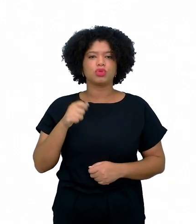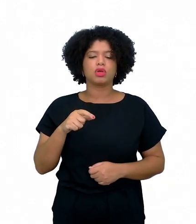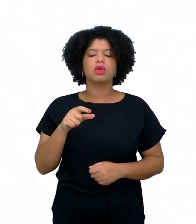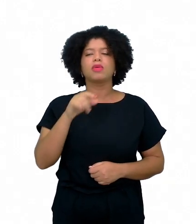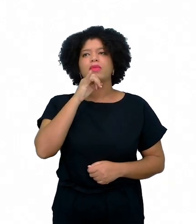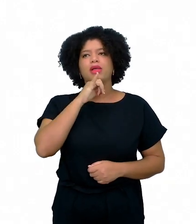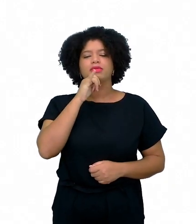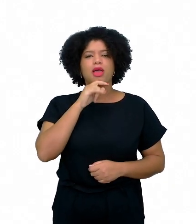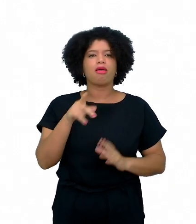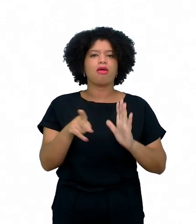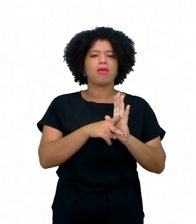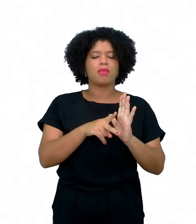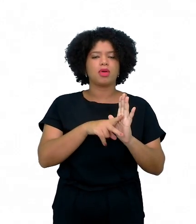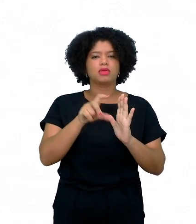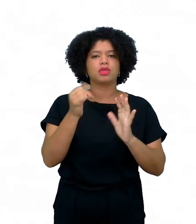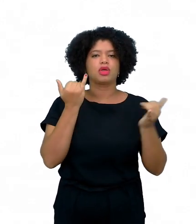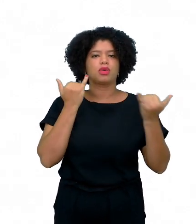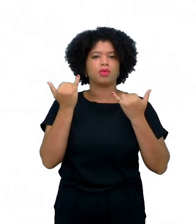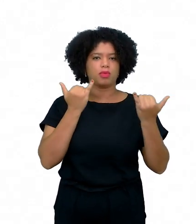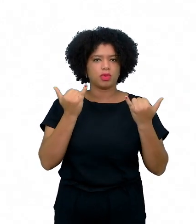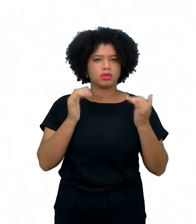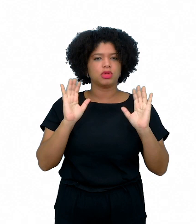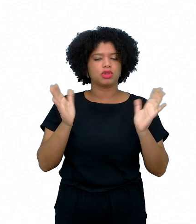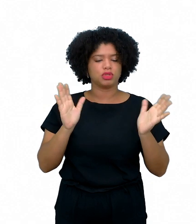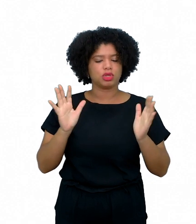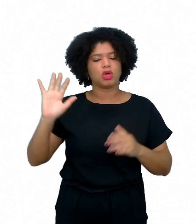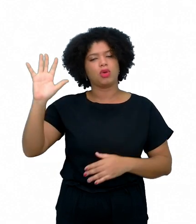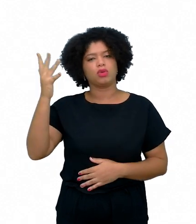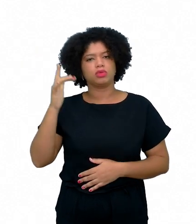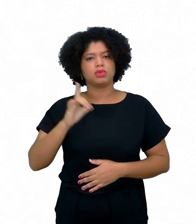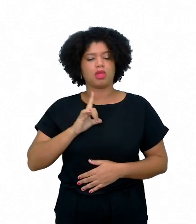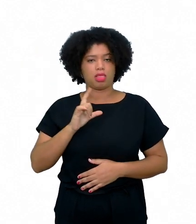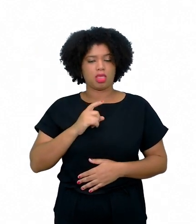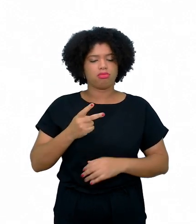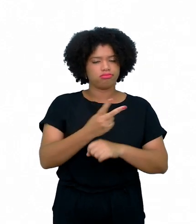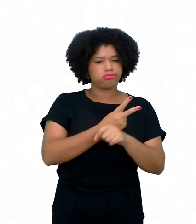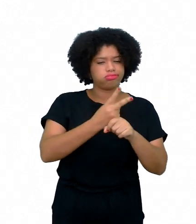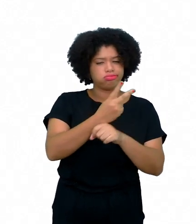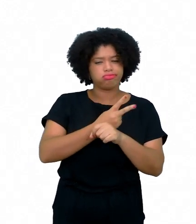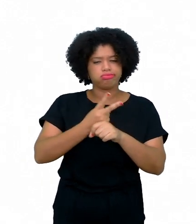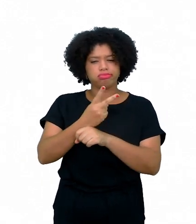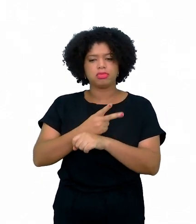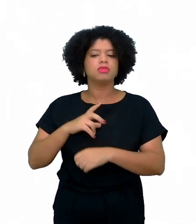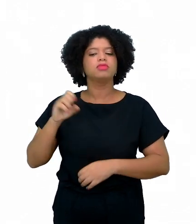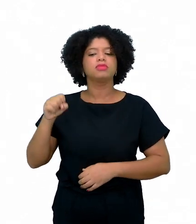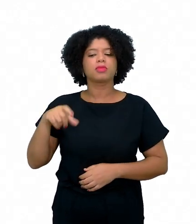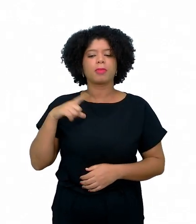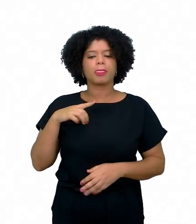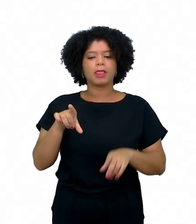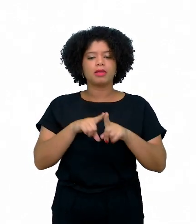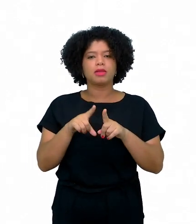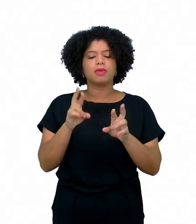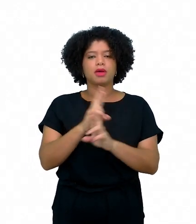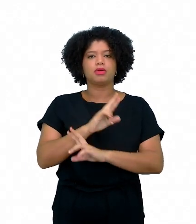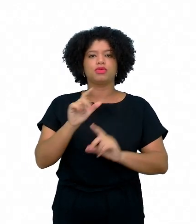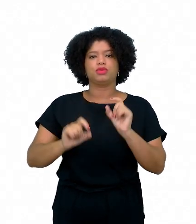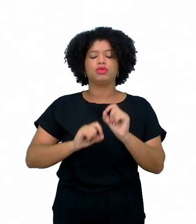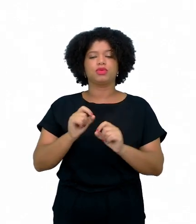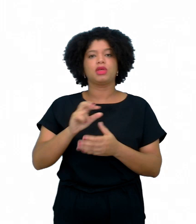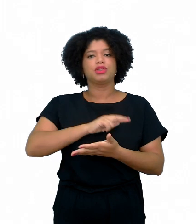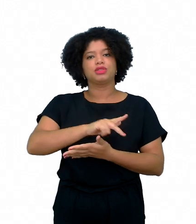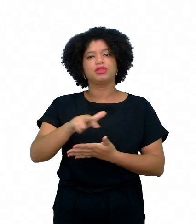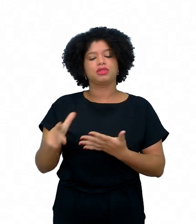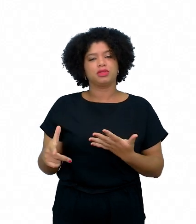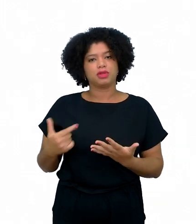de acordo com as informações que eles já foram buscando, e vão conversando sobre